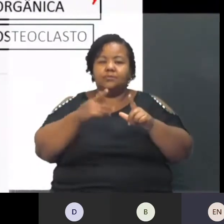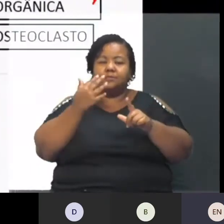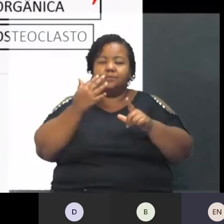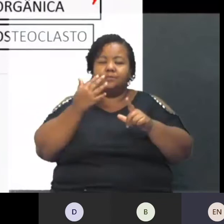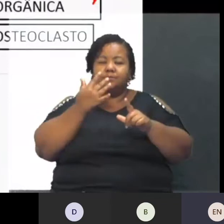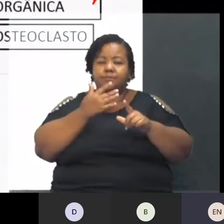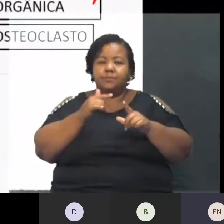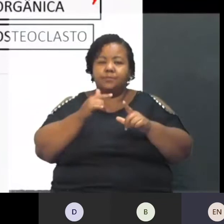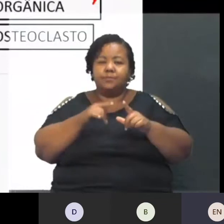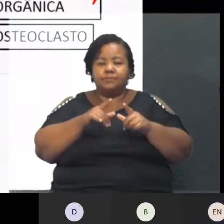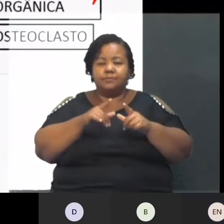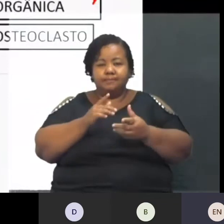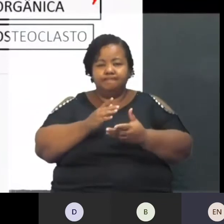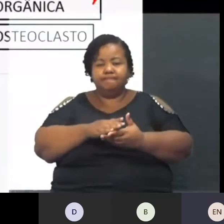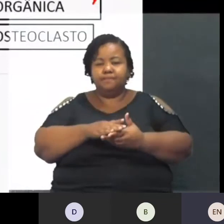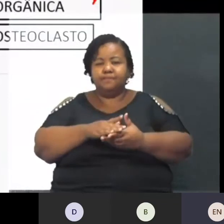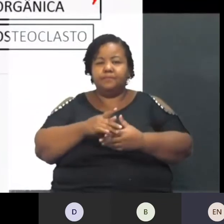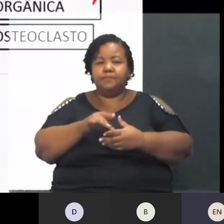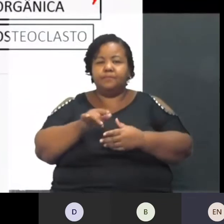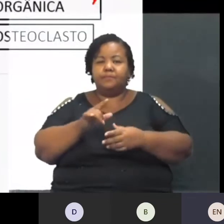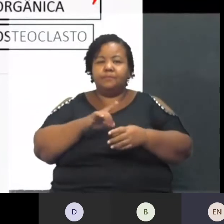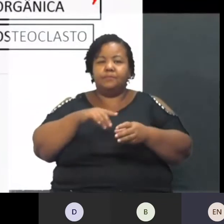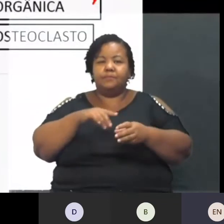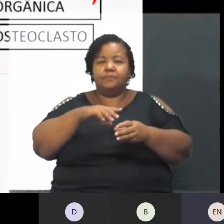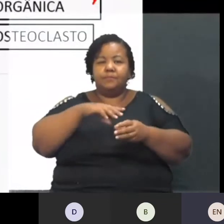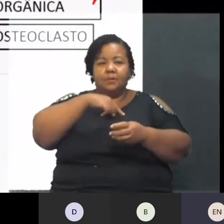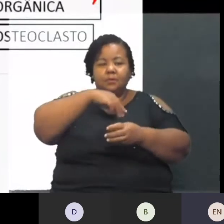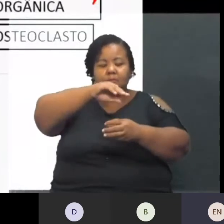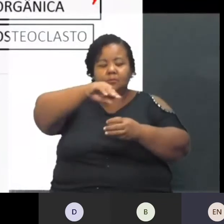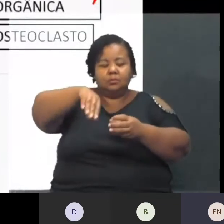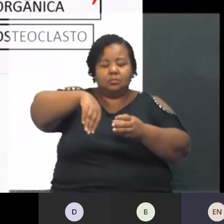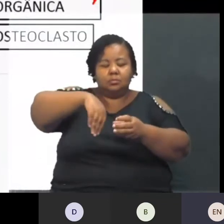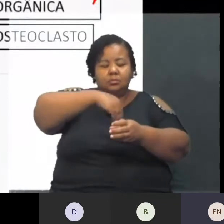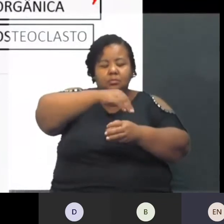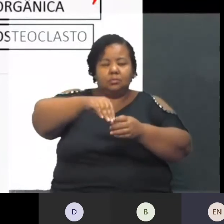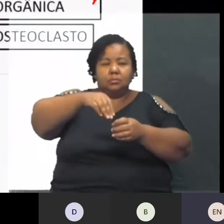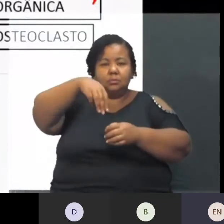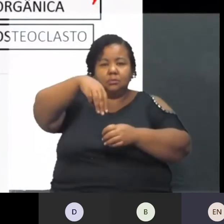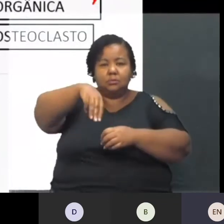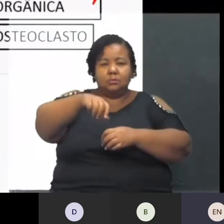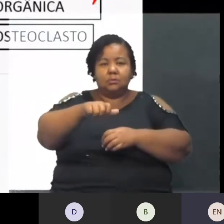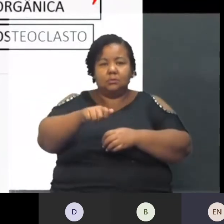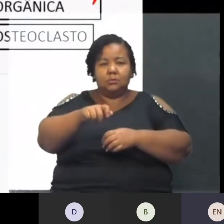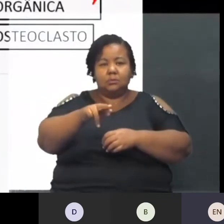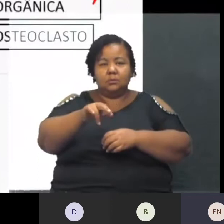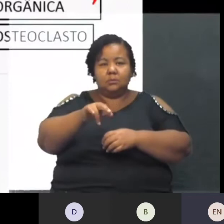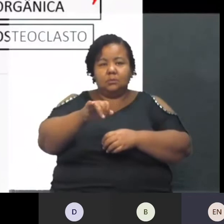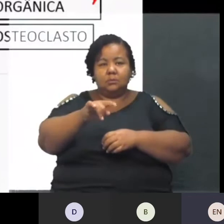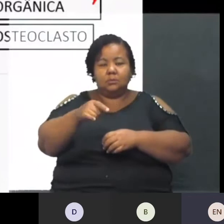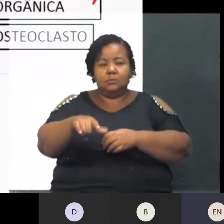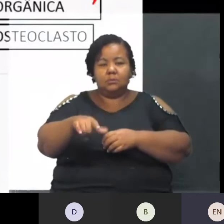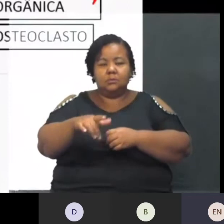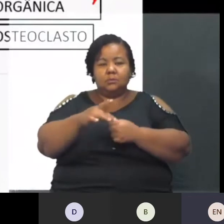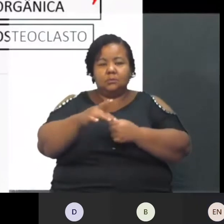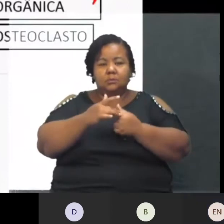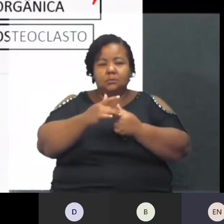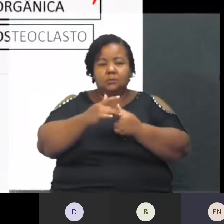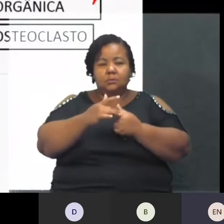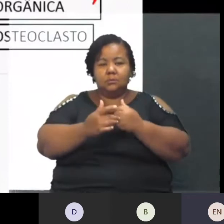do colágeno. Circundando toda a matriz, nós temos, então, as células